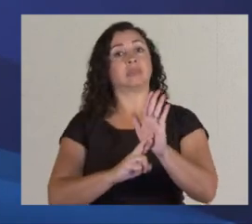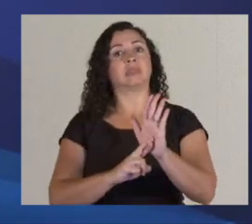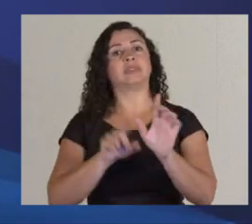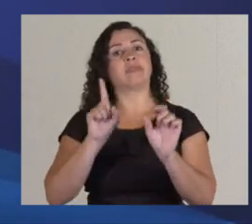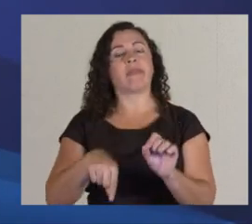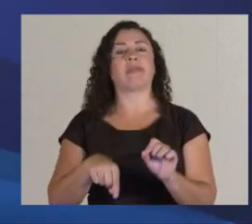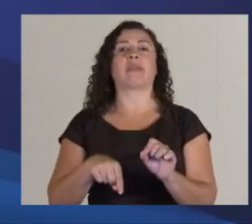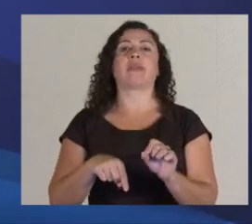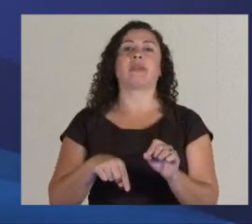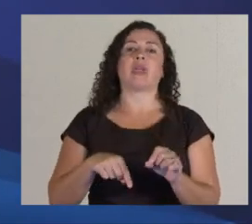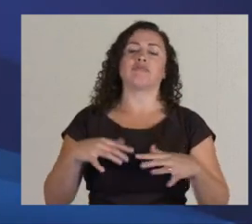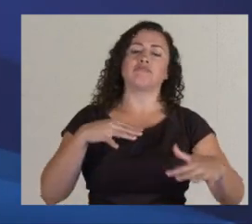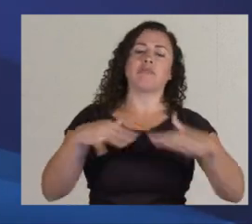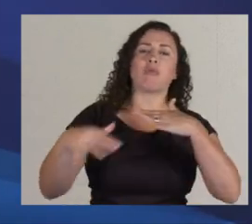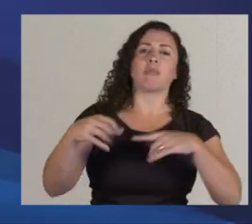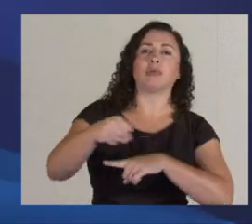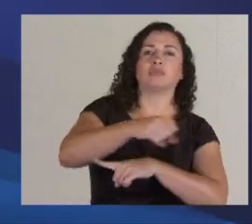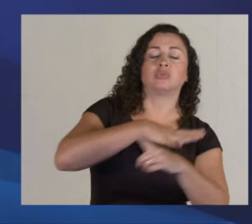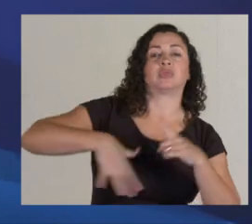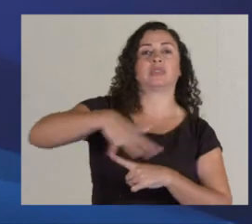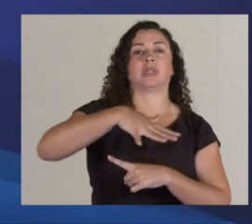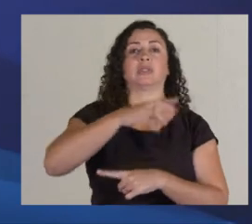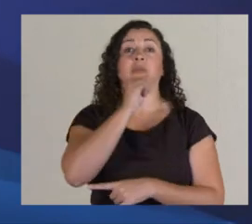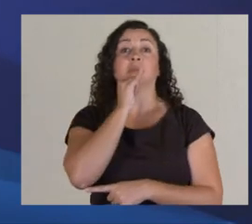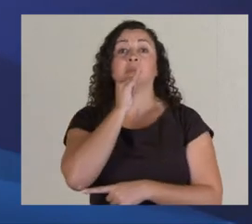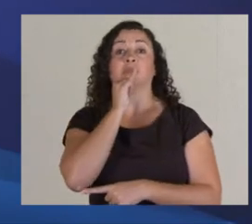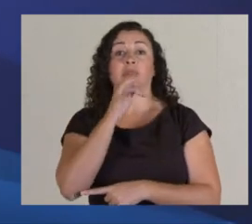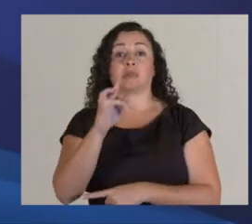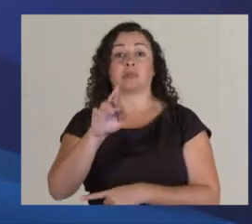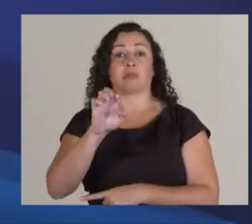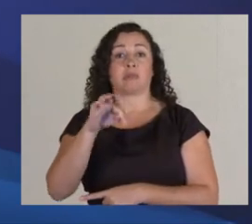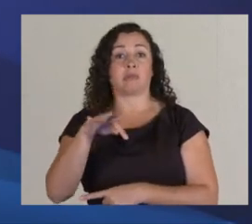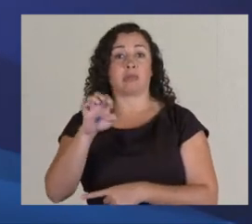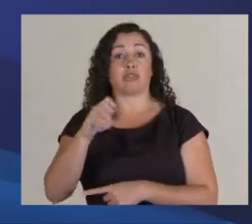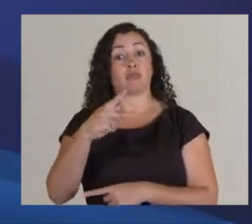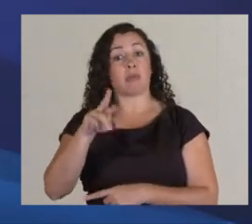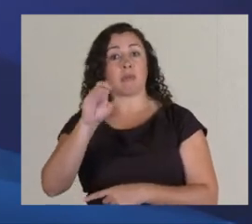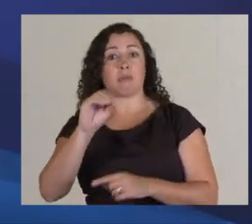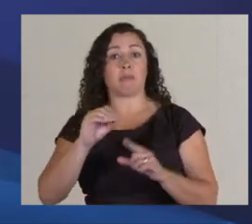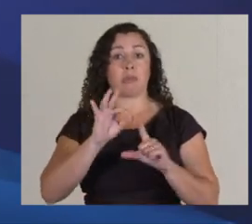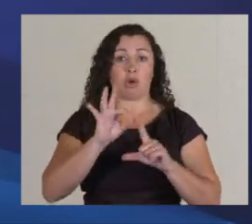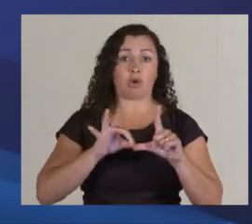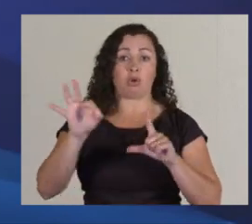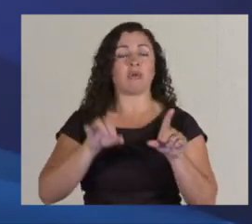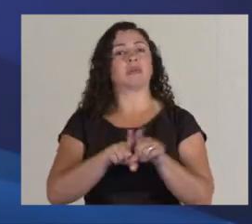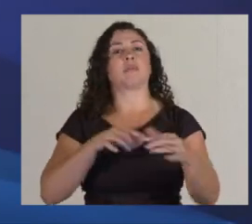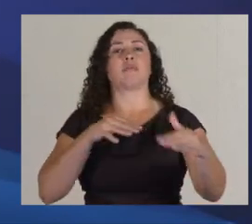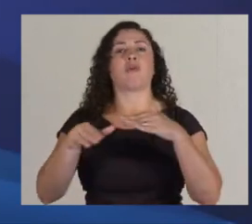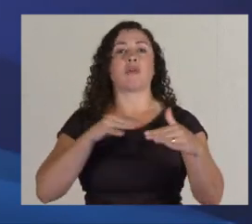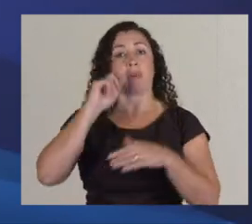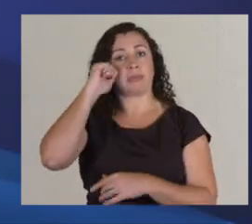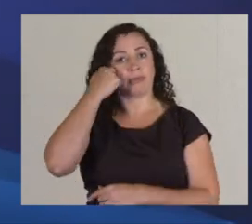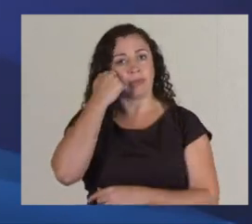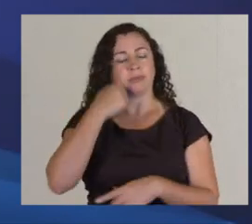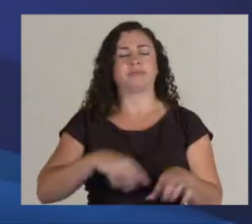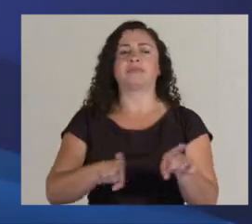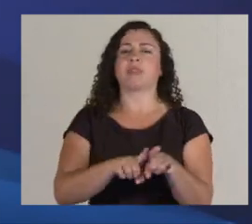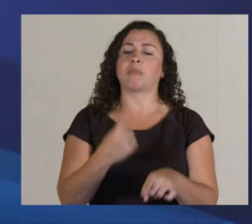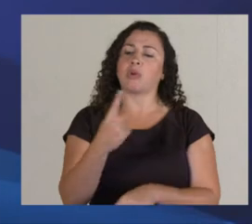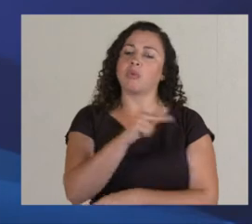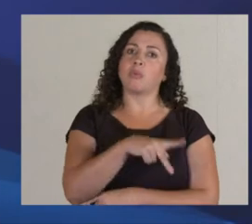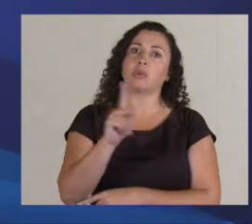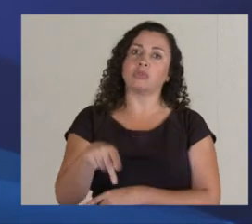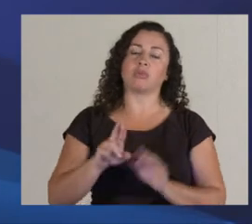outros dois estudantes que vieram como representação de movimentos sociais, como a Frente Pró-Cotas da Unicamp, o Movimento Negro da Unicamp, e um professor também